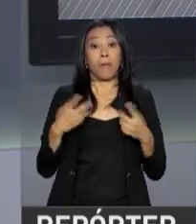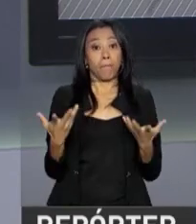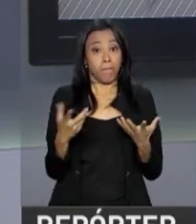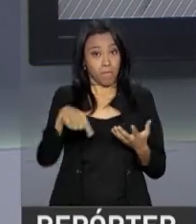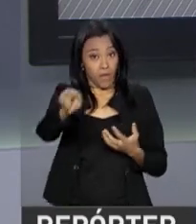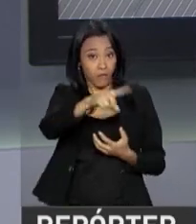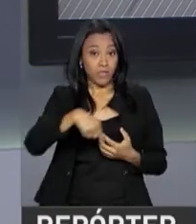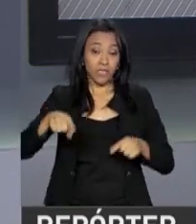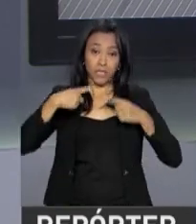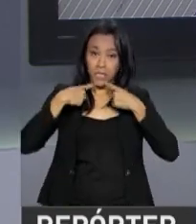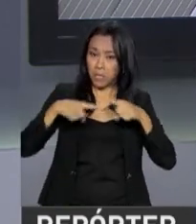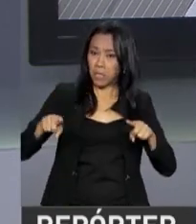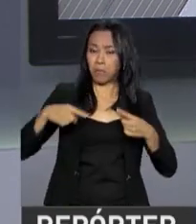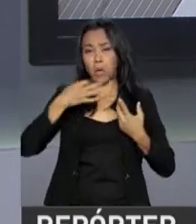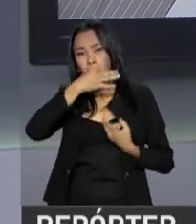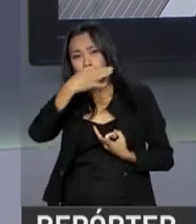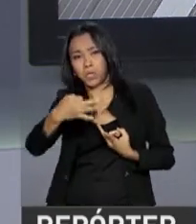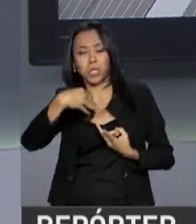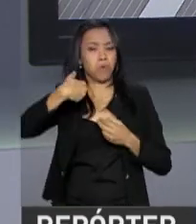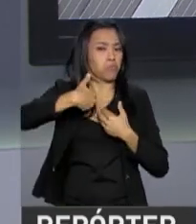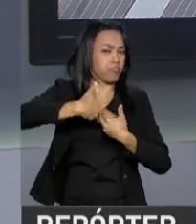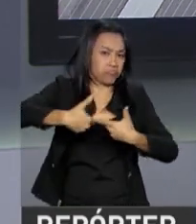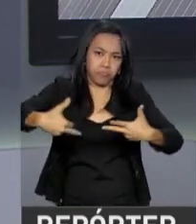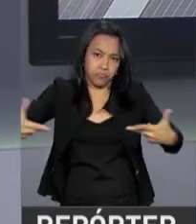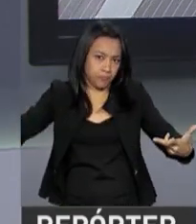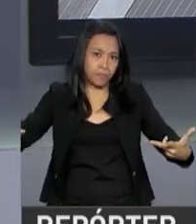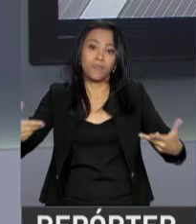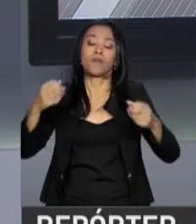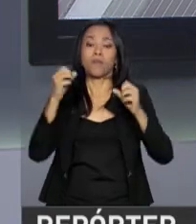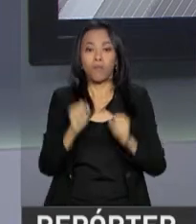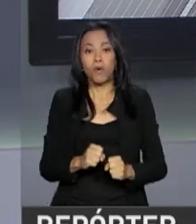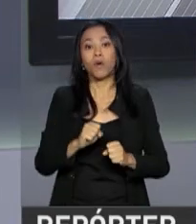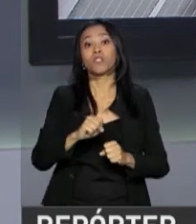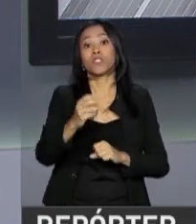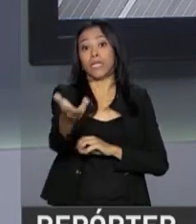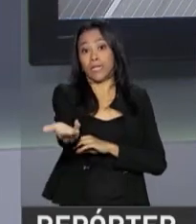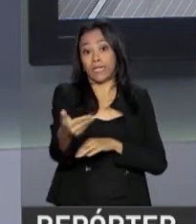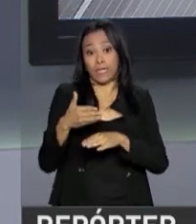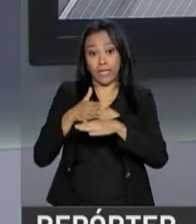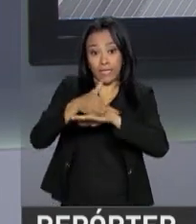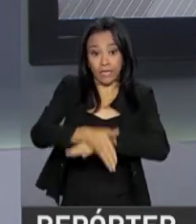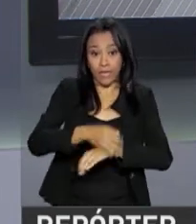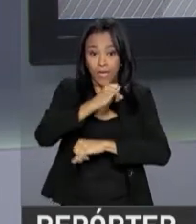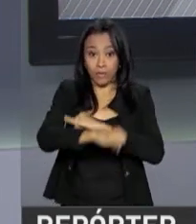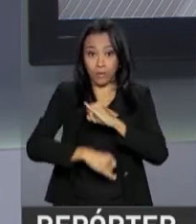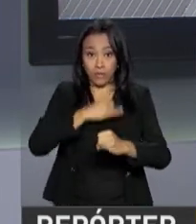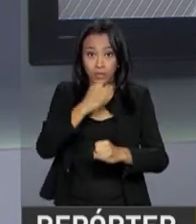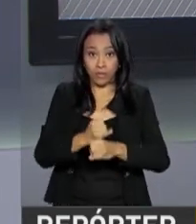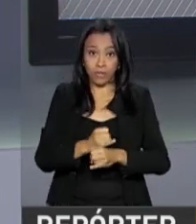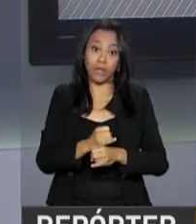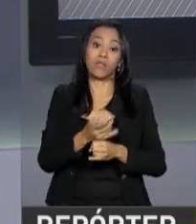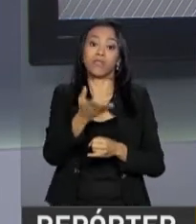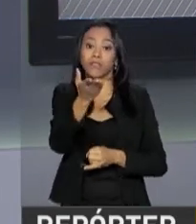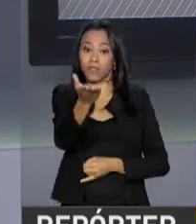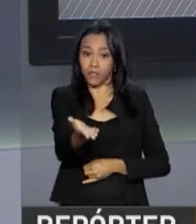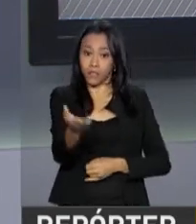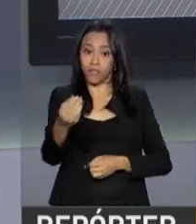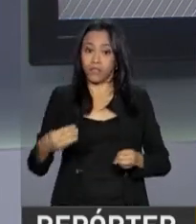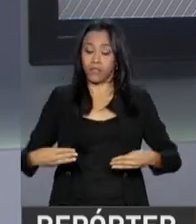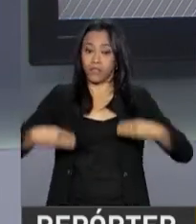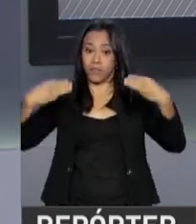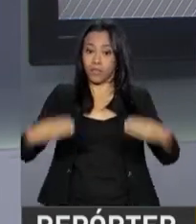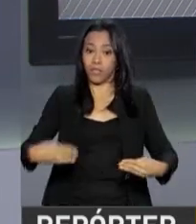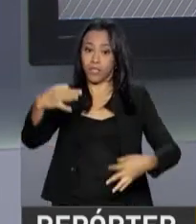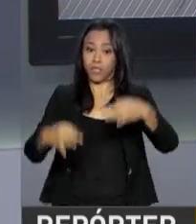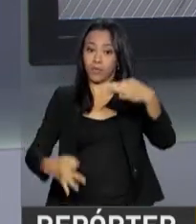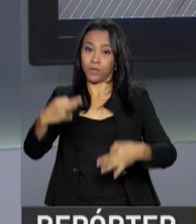sobre algum serviço das instituições federais você pode entrar pelo site ouvir ou também no site do ministério da justiça